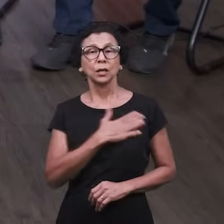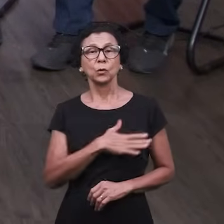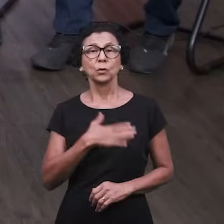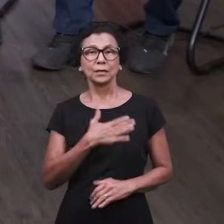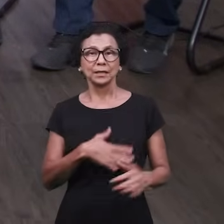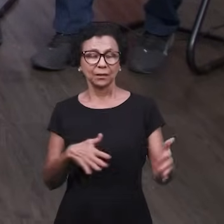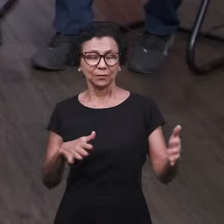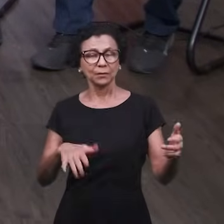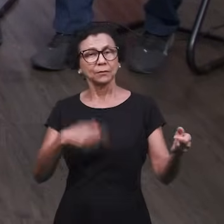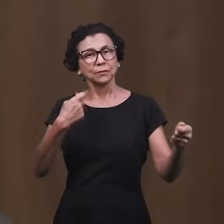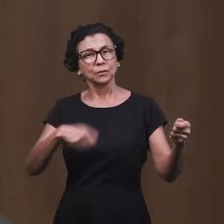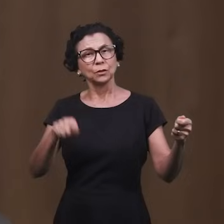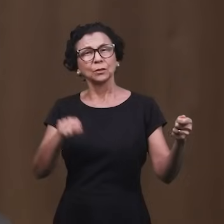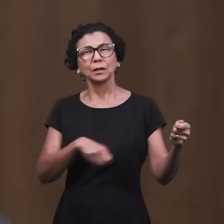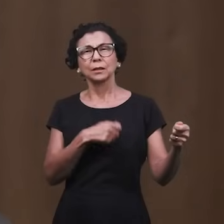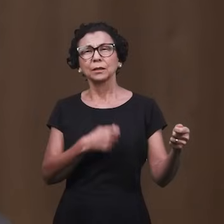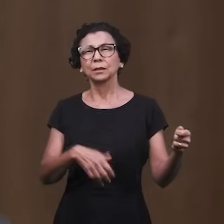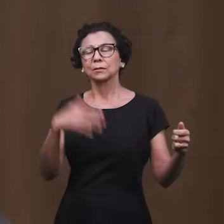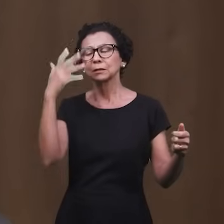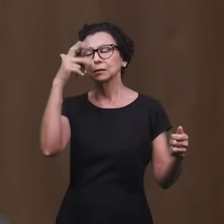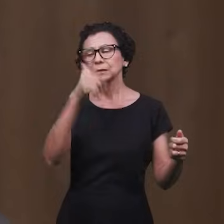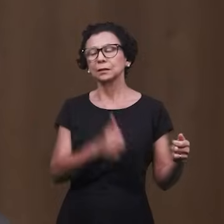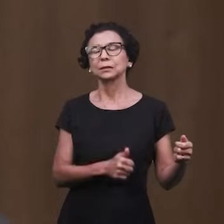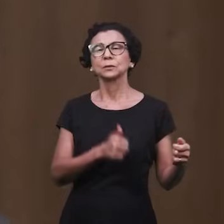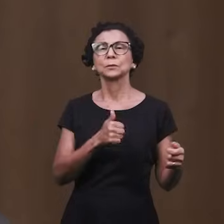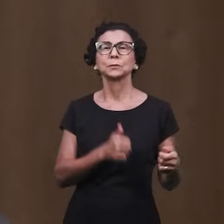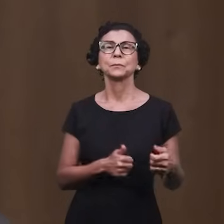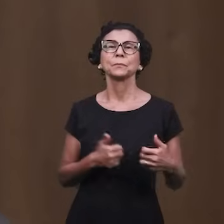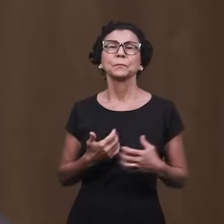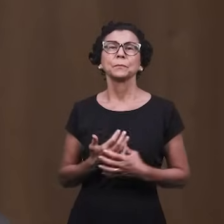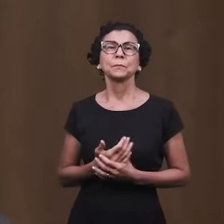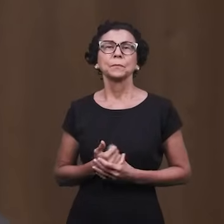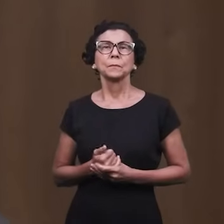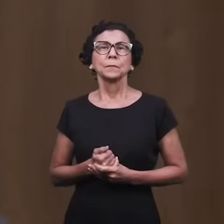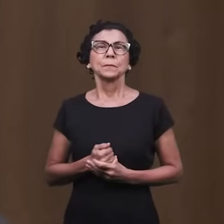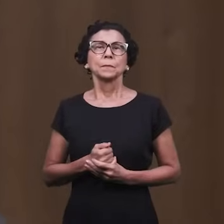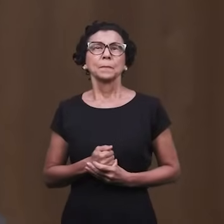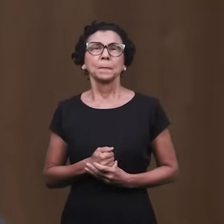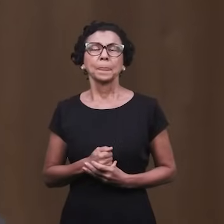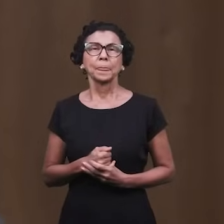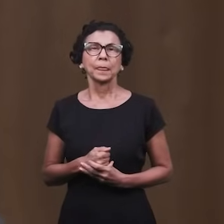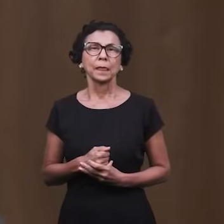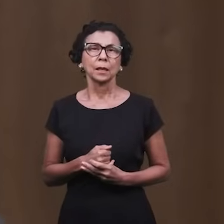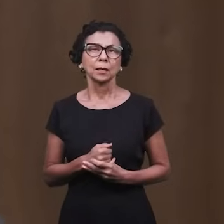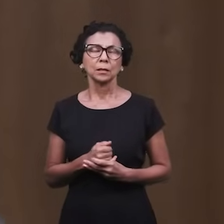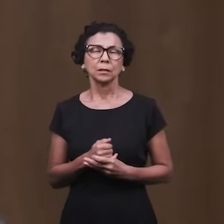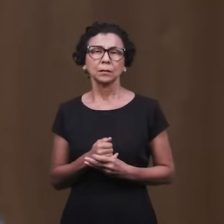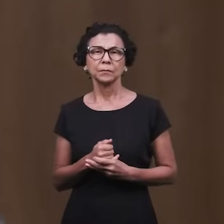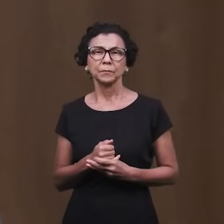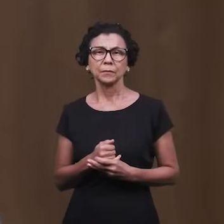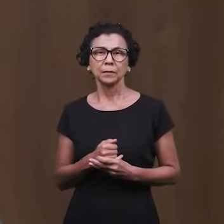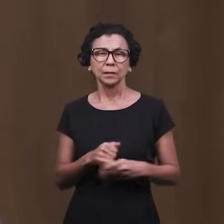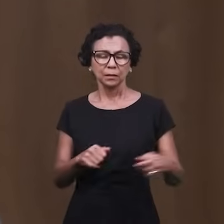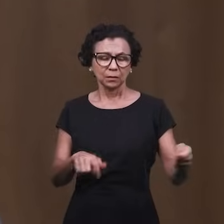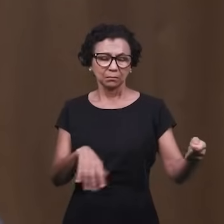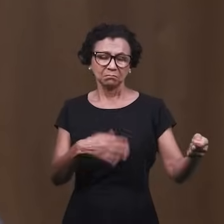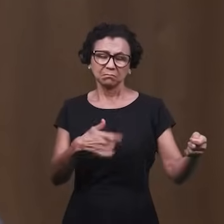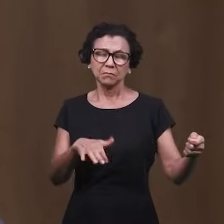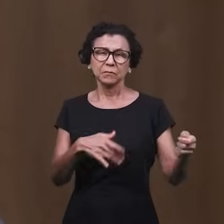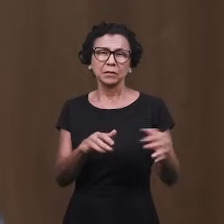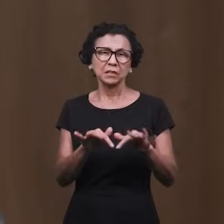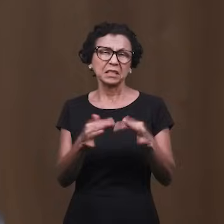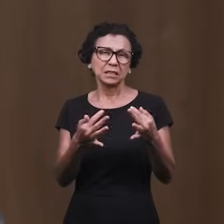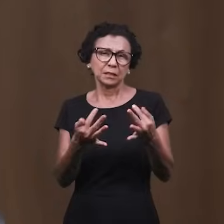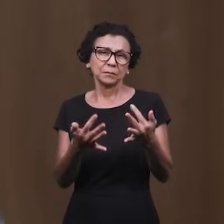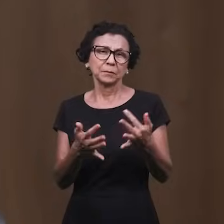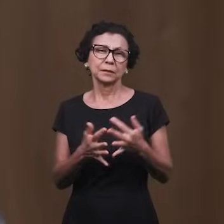achava violão lindo, guitarra também eu achava muito bonito. E eu tocava violão simples mesmo na igreja, com os acordes ali bem simples.